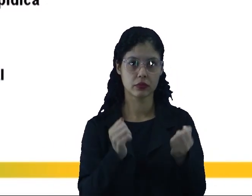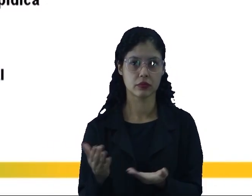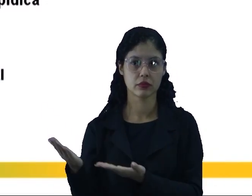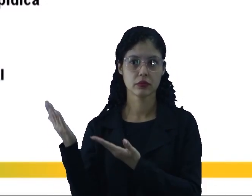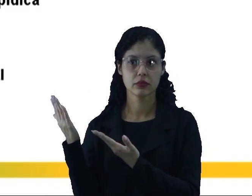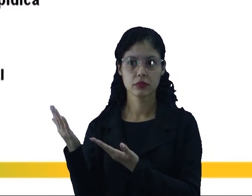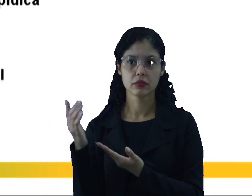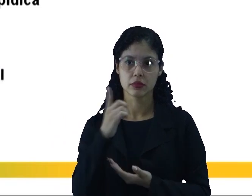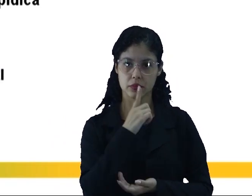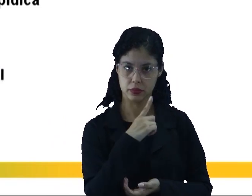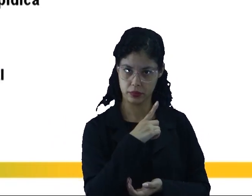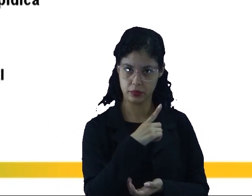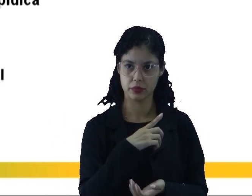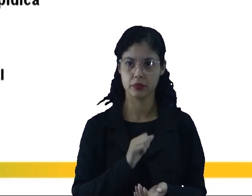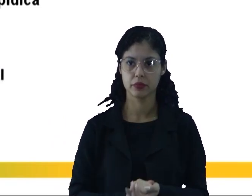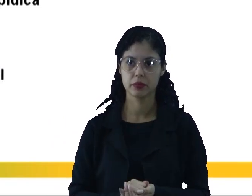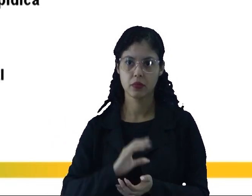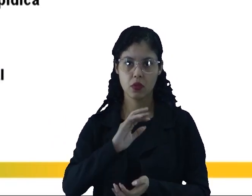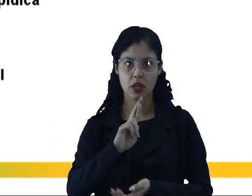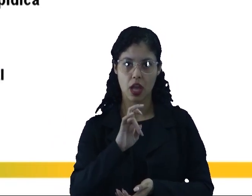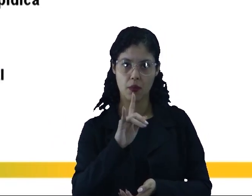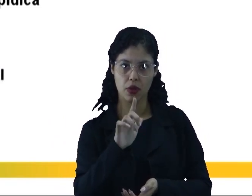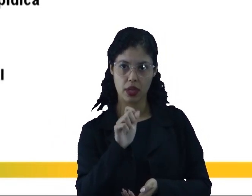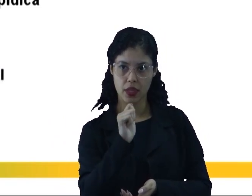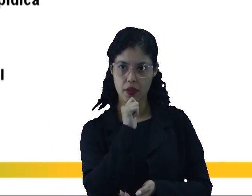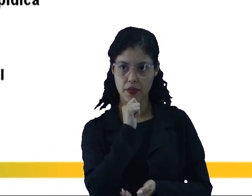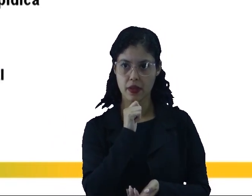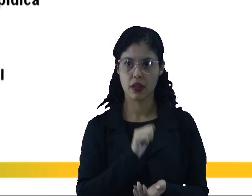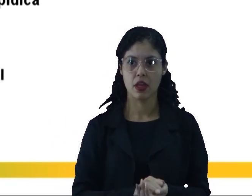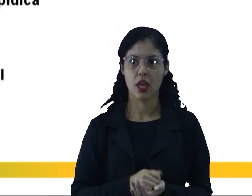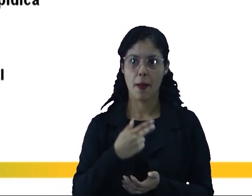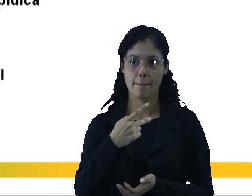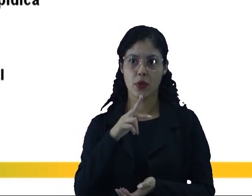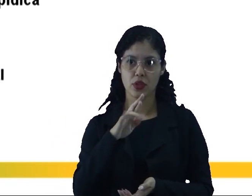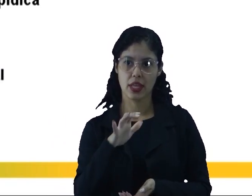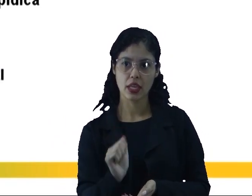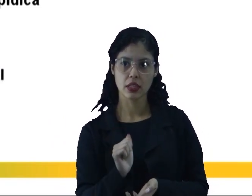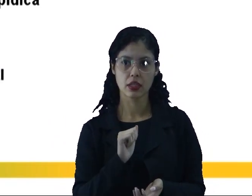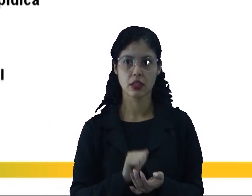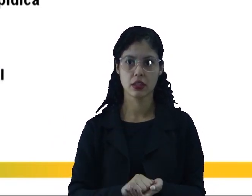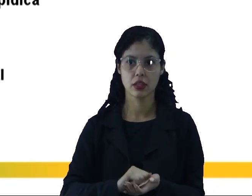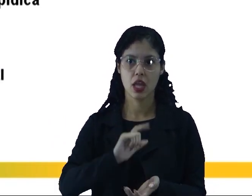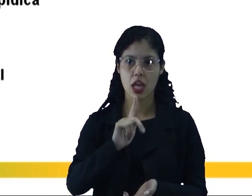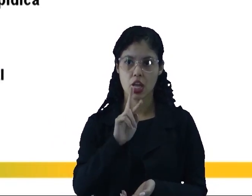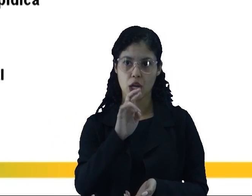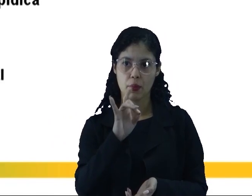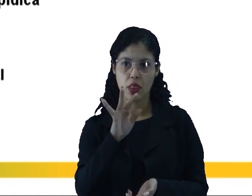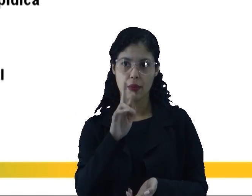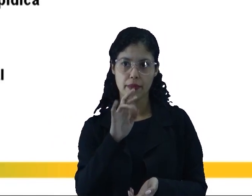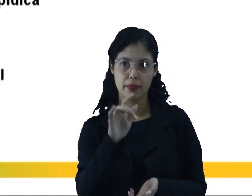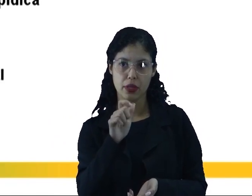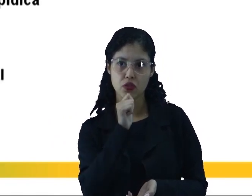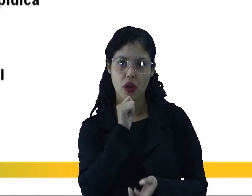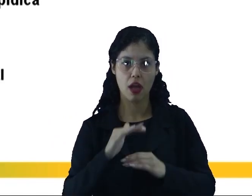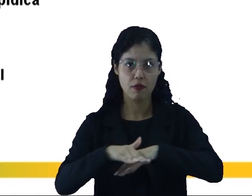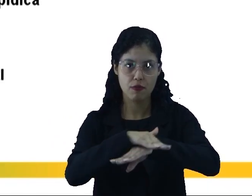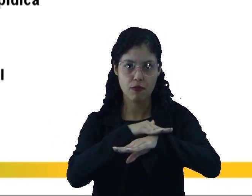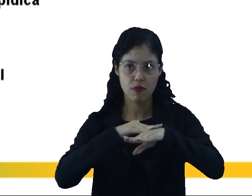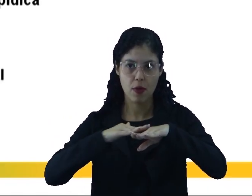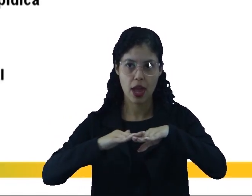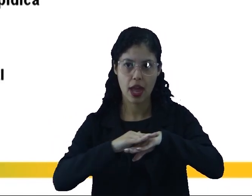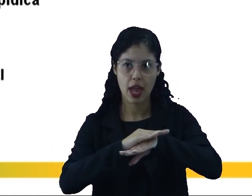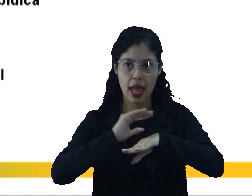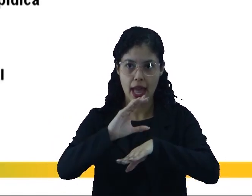gente vai ter, então, os carboidratos, as glicoproteínas e os glicoslipídios, formando essa camada chamada